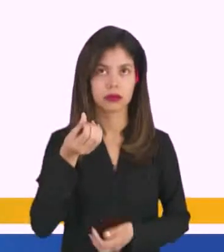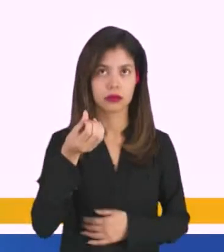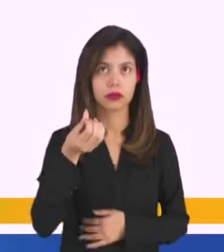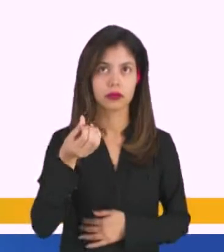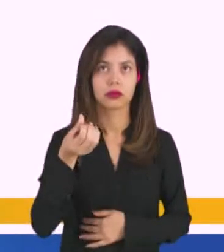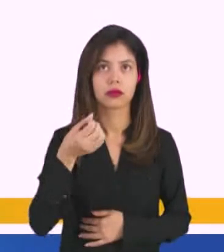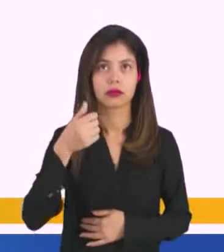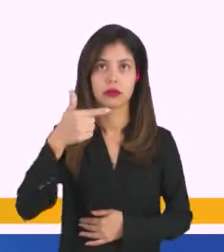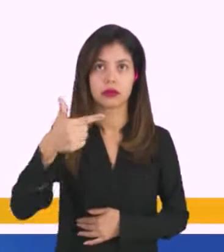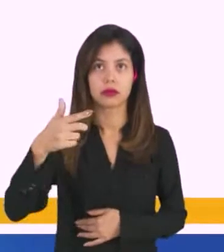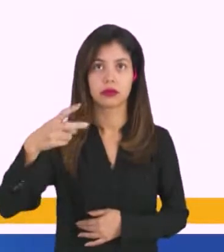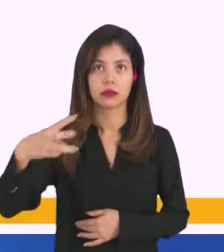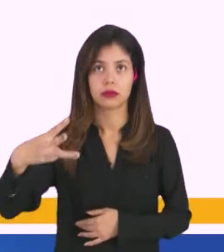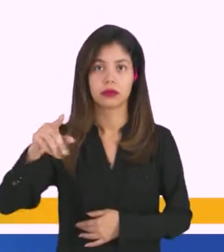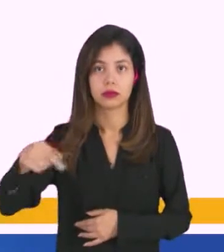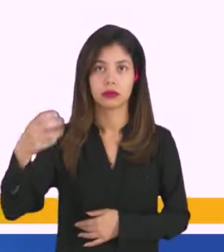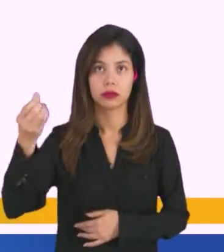percentual de